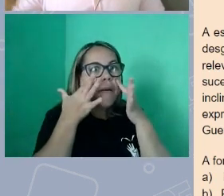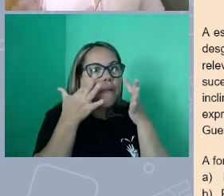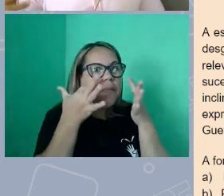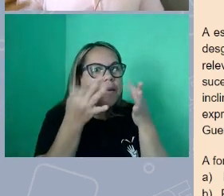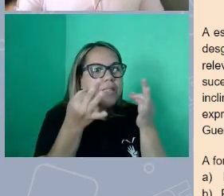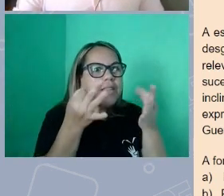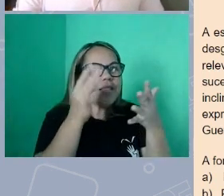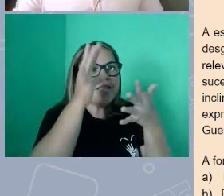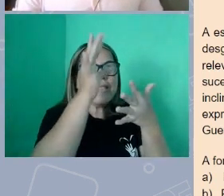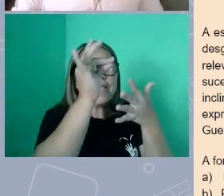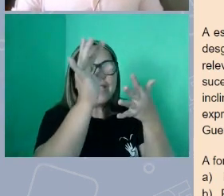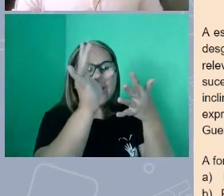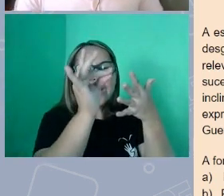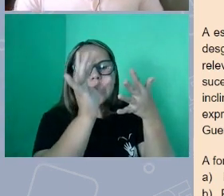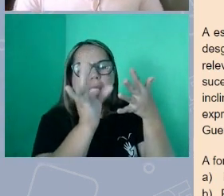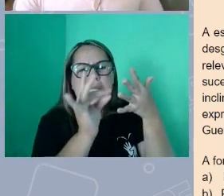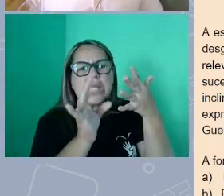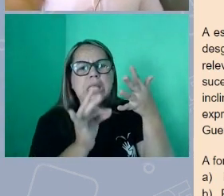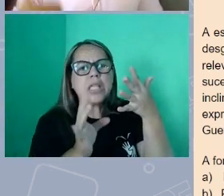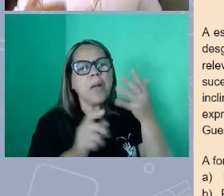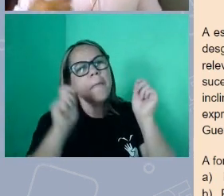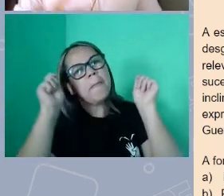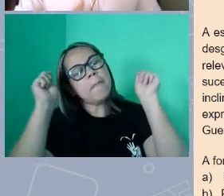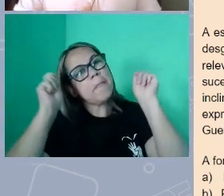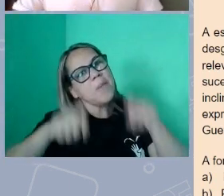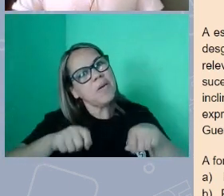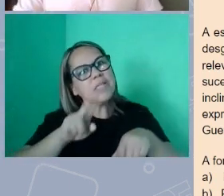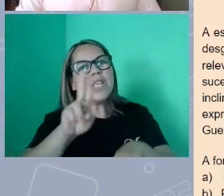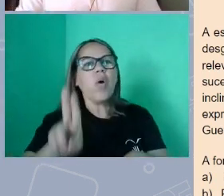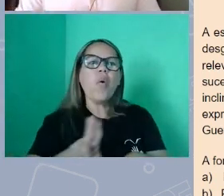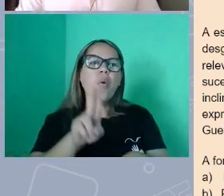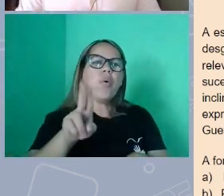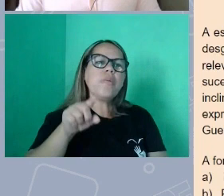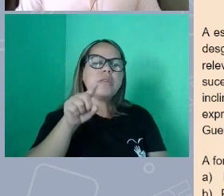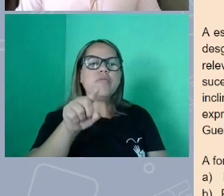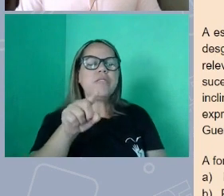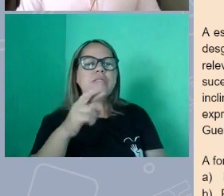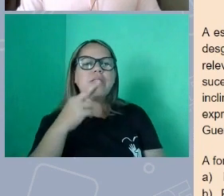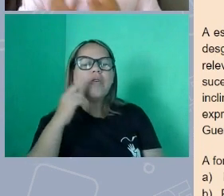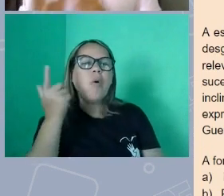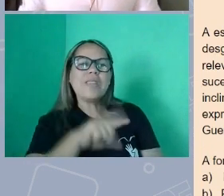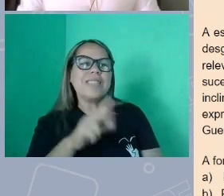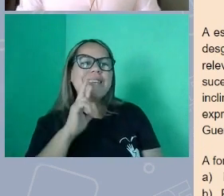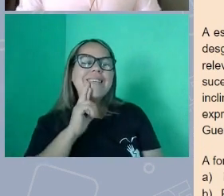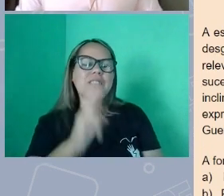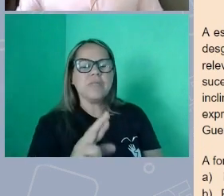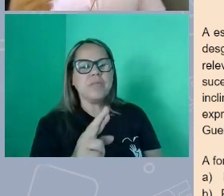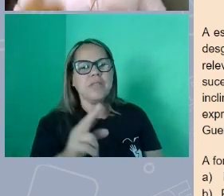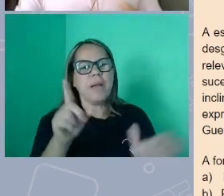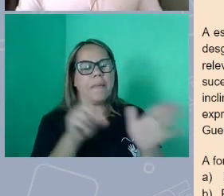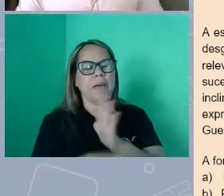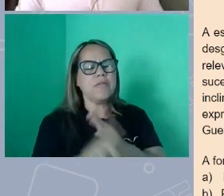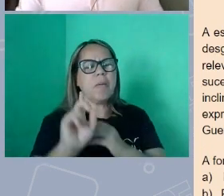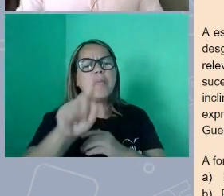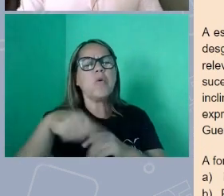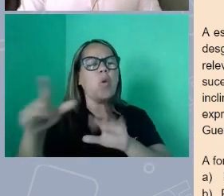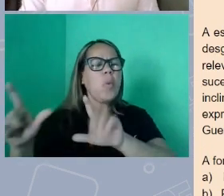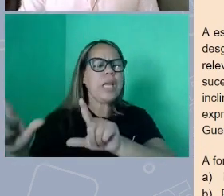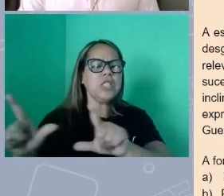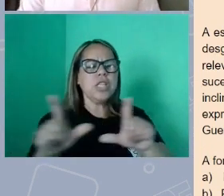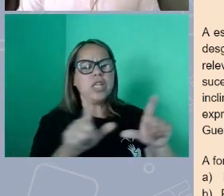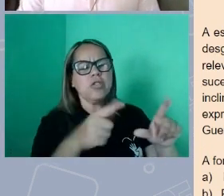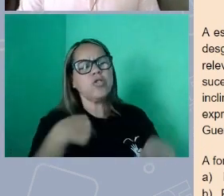porque pode ser útil para a resolução da questão vamos seguir para o slide seguinte que a gente vai